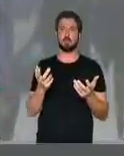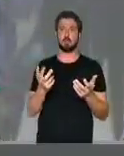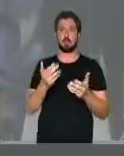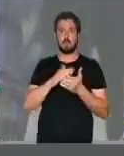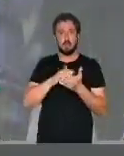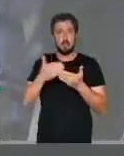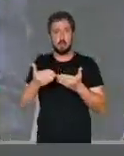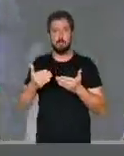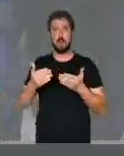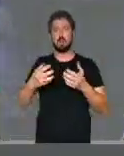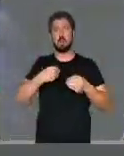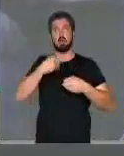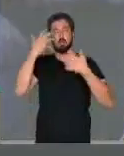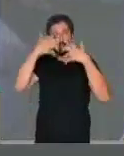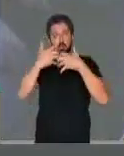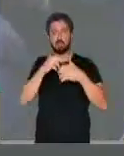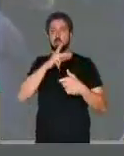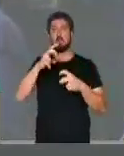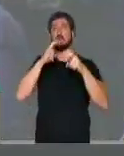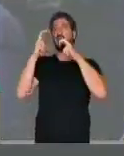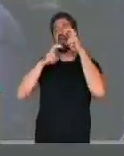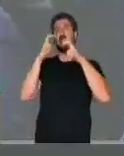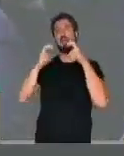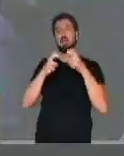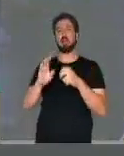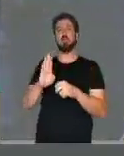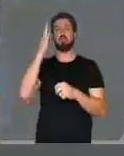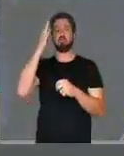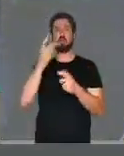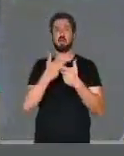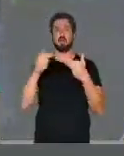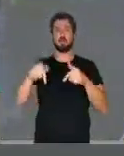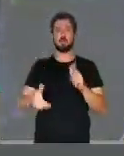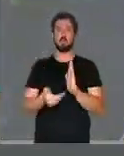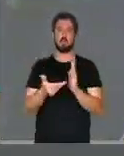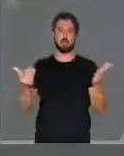interpretarem minuto, obras de arte, em vez de ficar vociferando hipocrisia na Câmara dos Deputados. Obrigado.